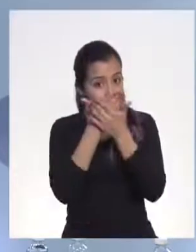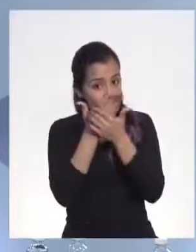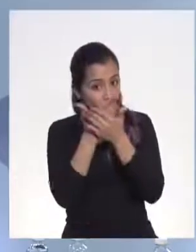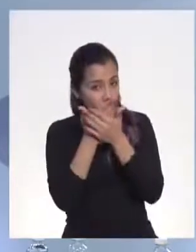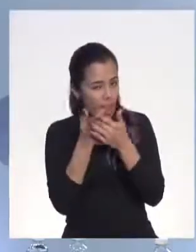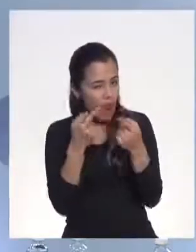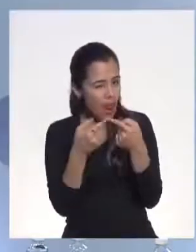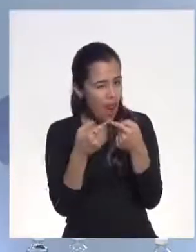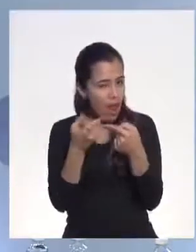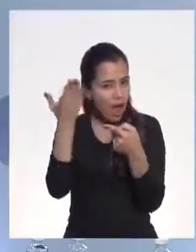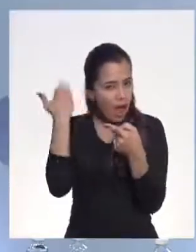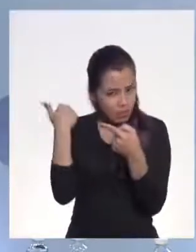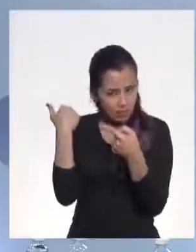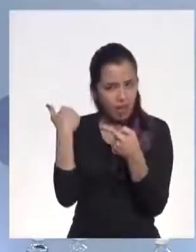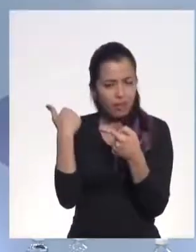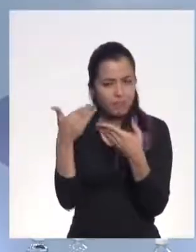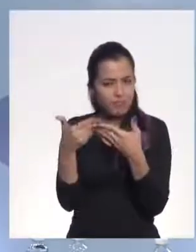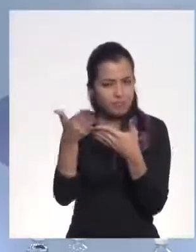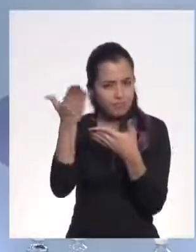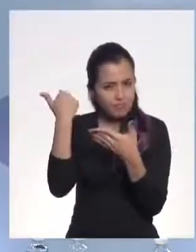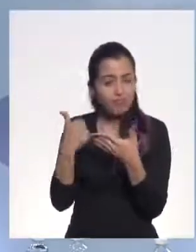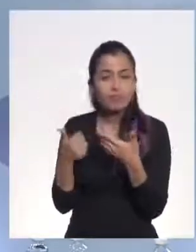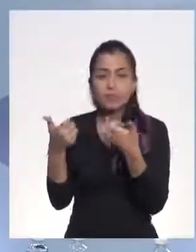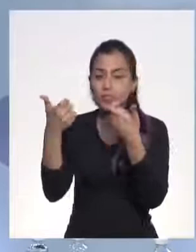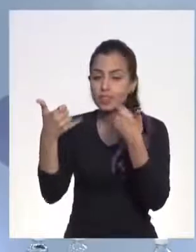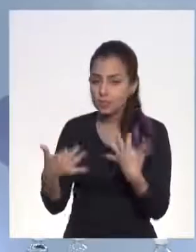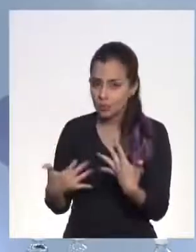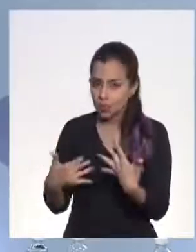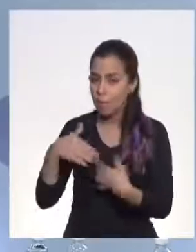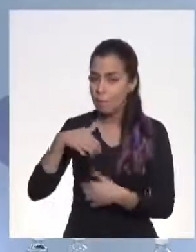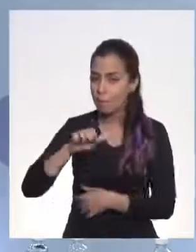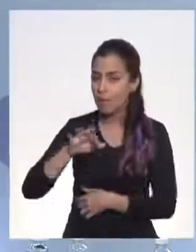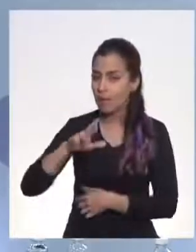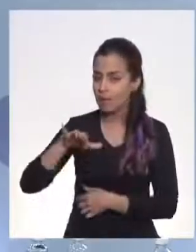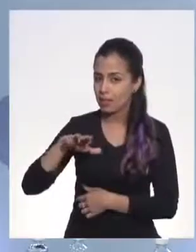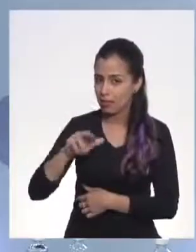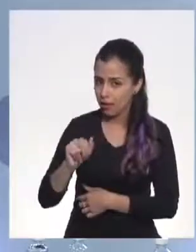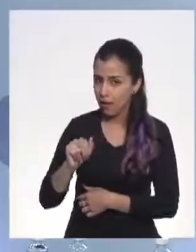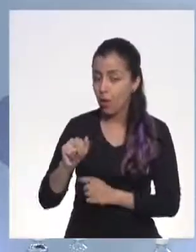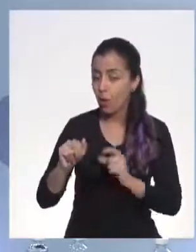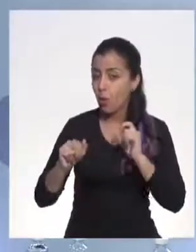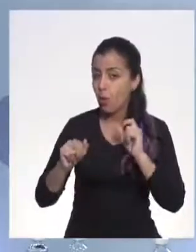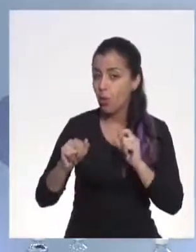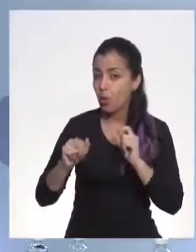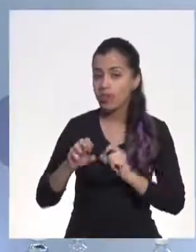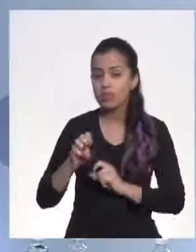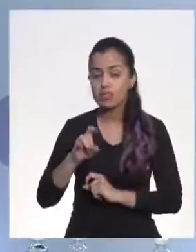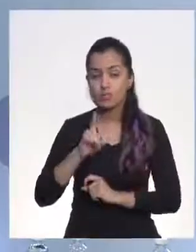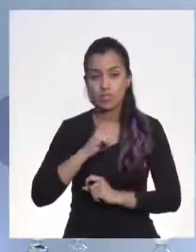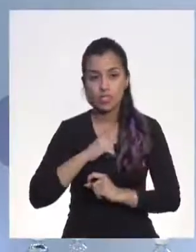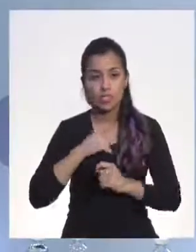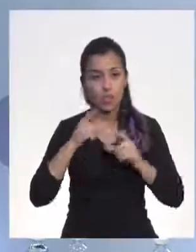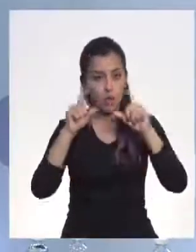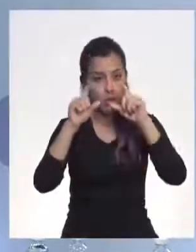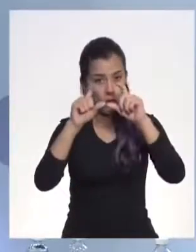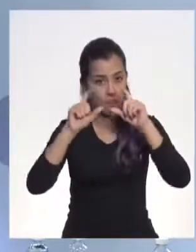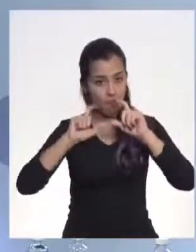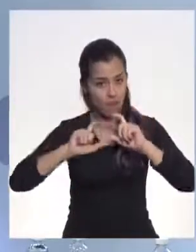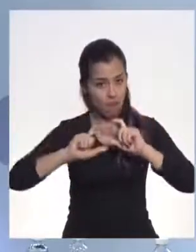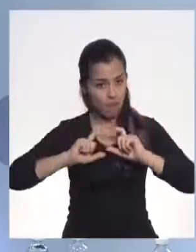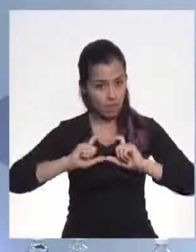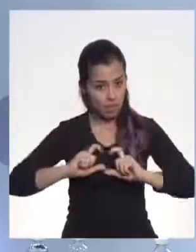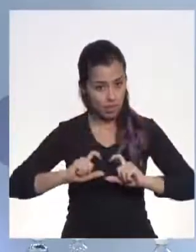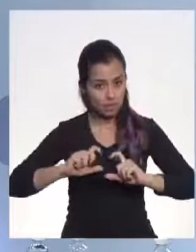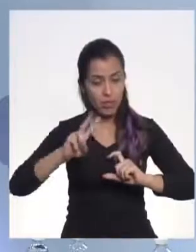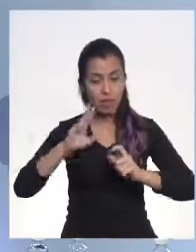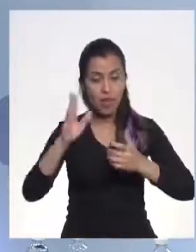que a gente lá atrás falou sobre Haikaiss a gente fala sobre métrica métrica é quando eu tenho o meu versinho E aí eu vou